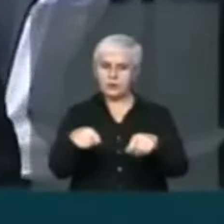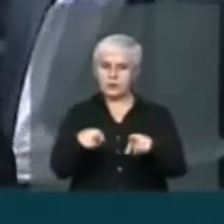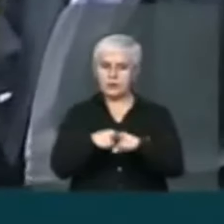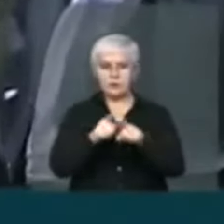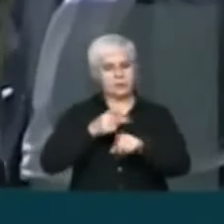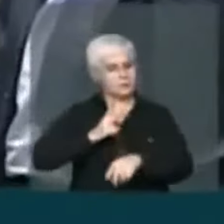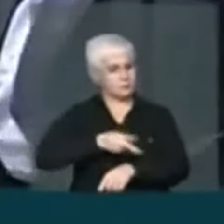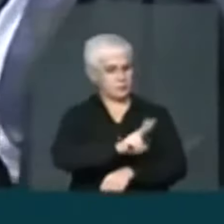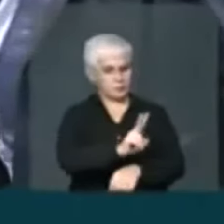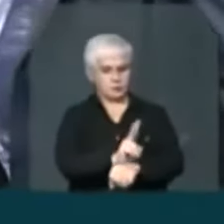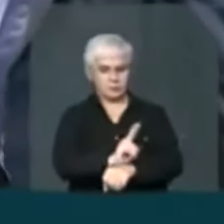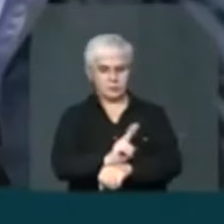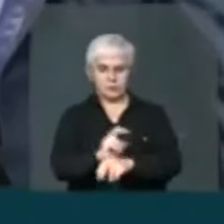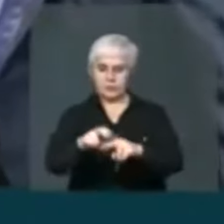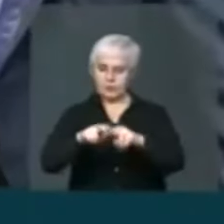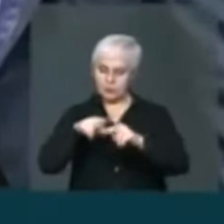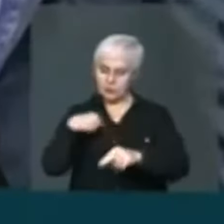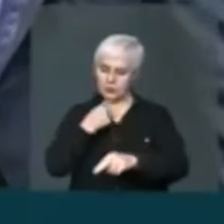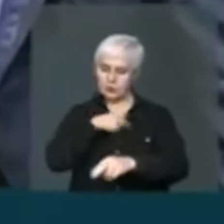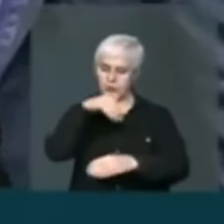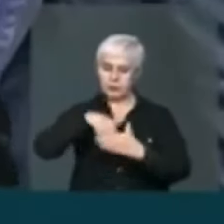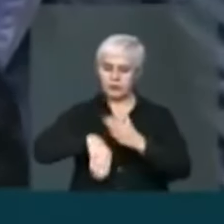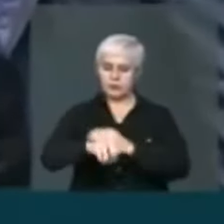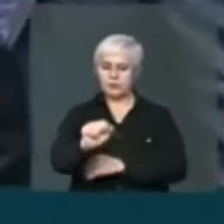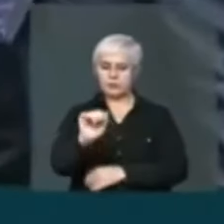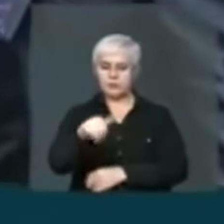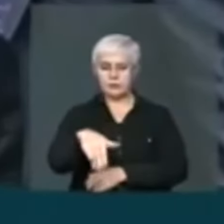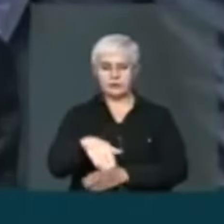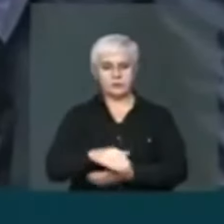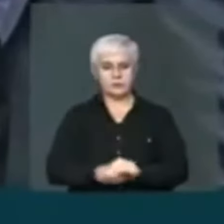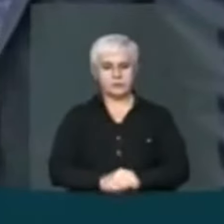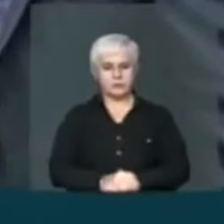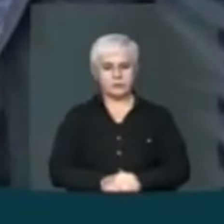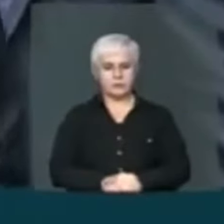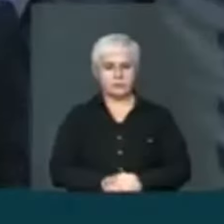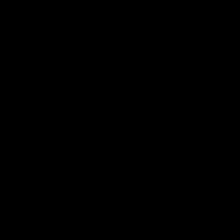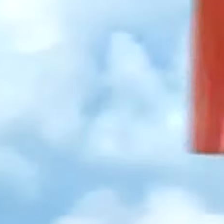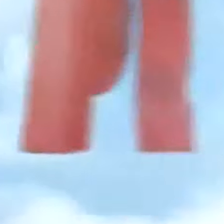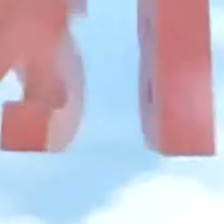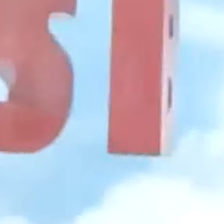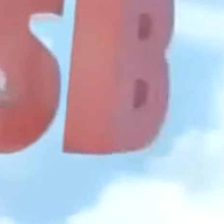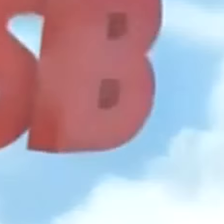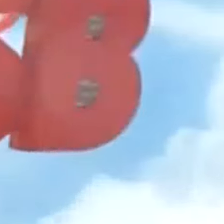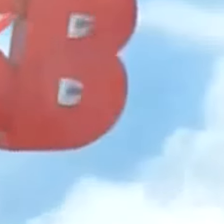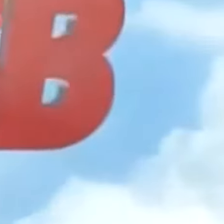constância. Por isso, nós vamos votar sim ao projeto.